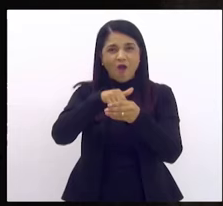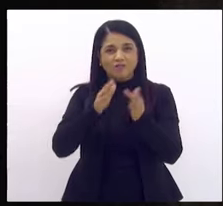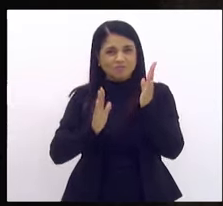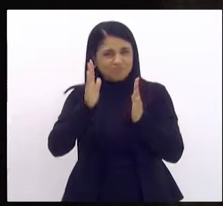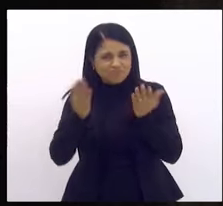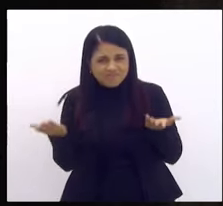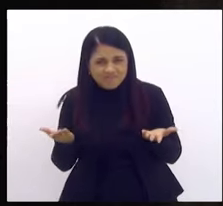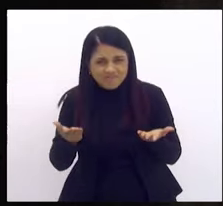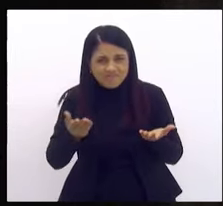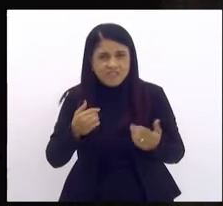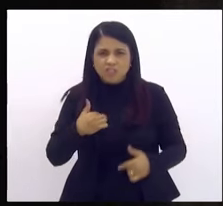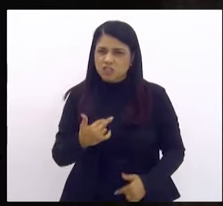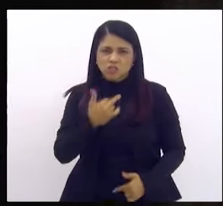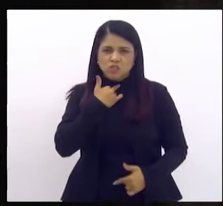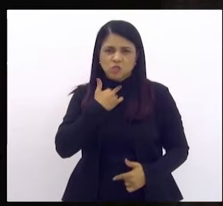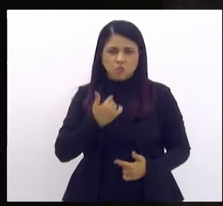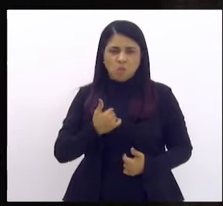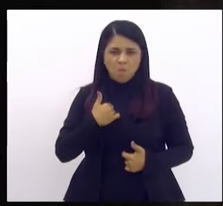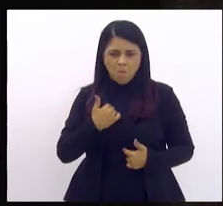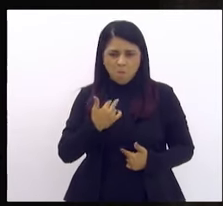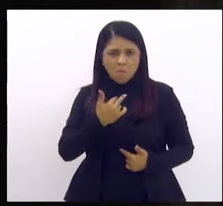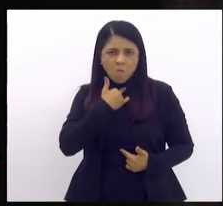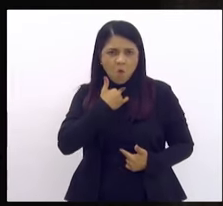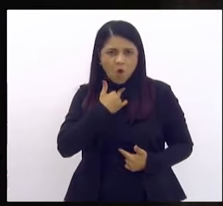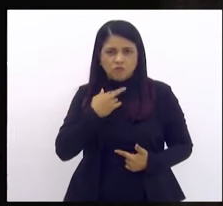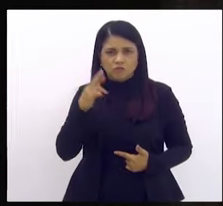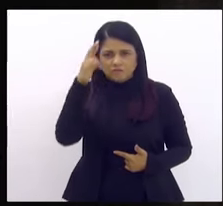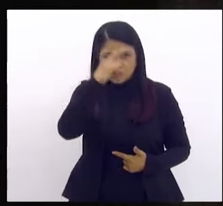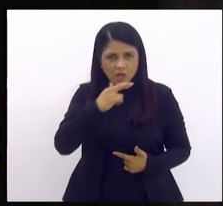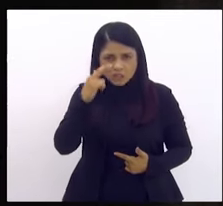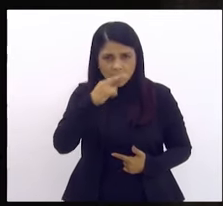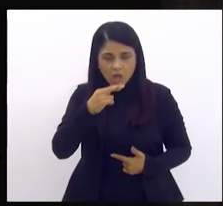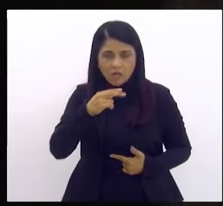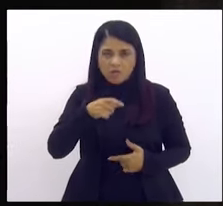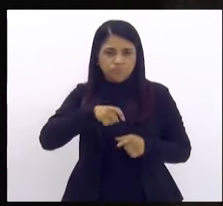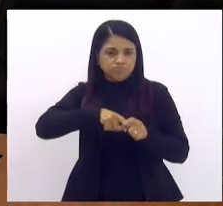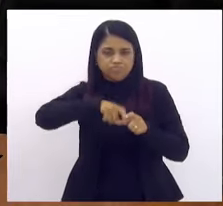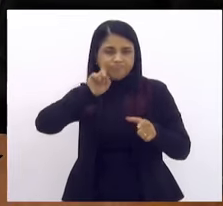fiscalizar, presidente, eu renuncio ao mandato de deputado. Muito obrigado, presidente.